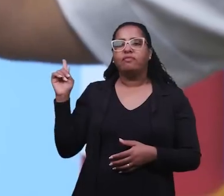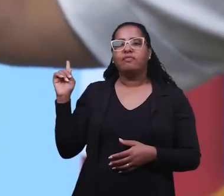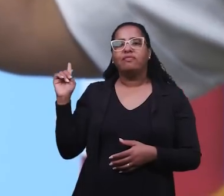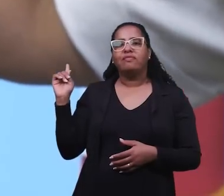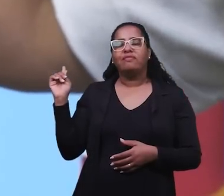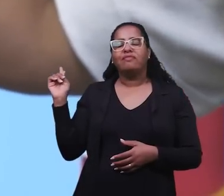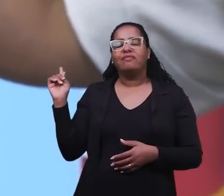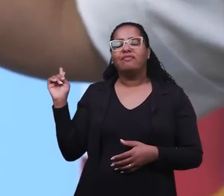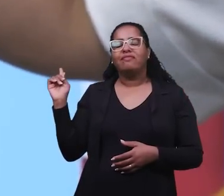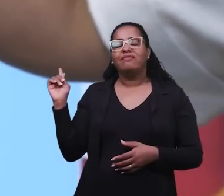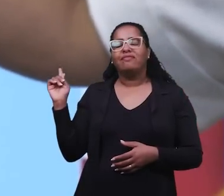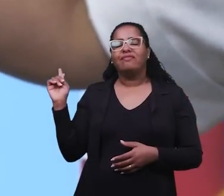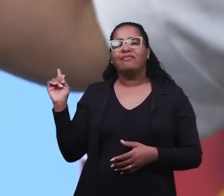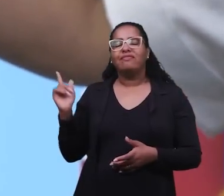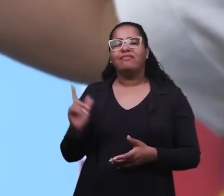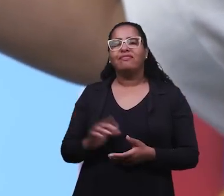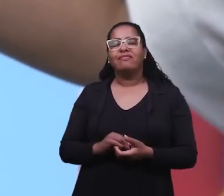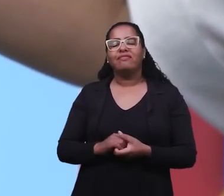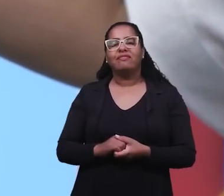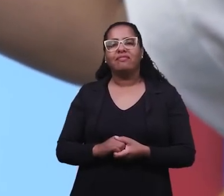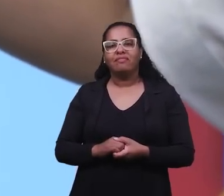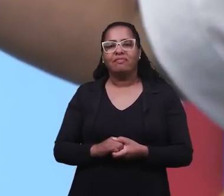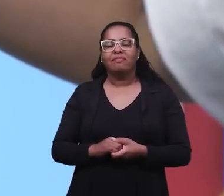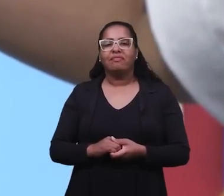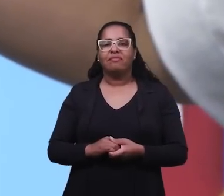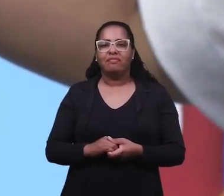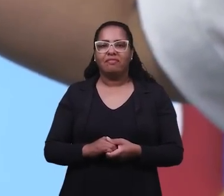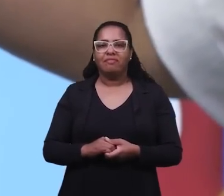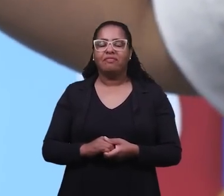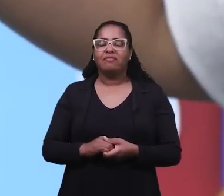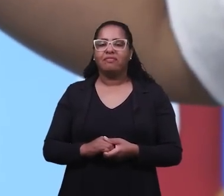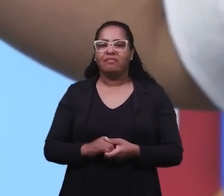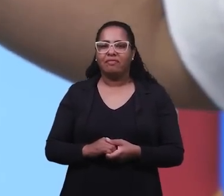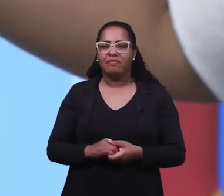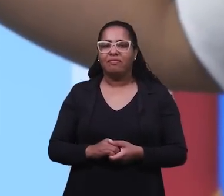E sol, sol, lá, si,